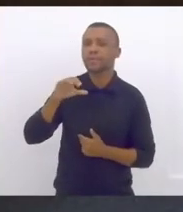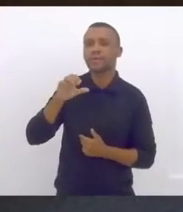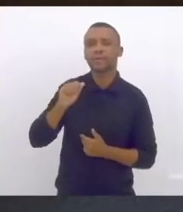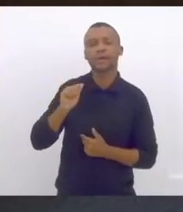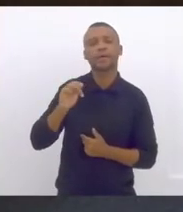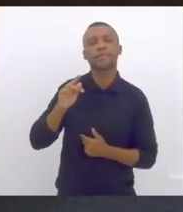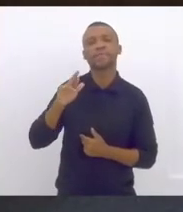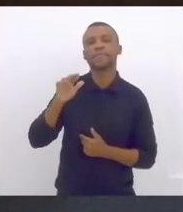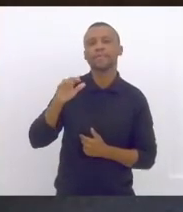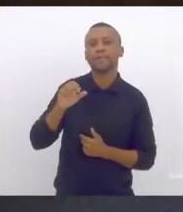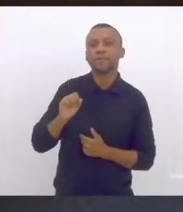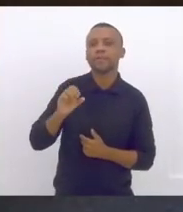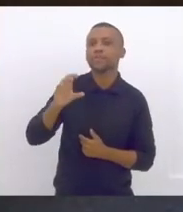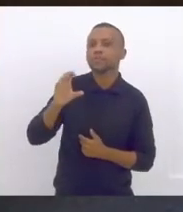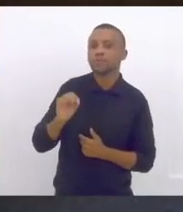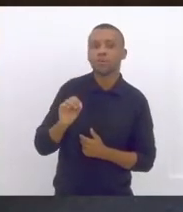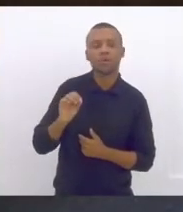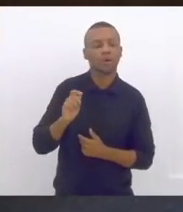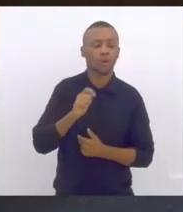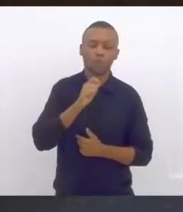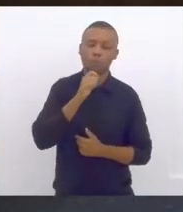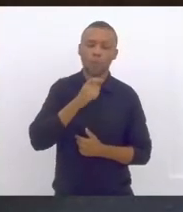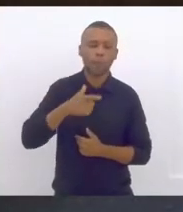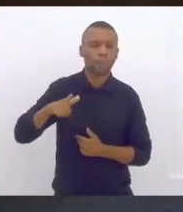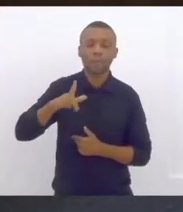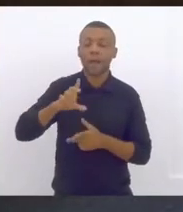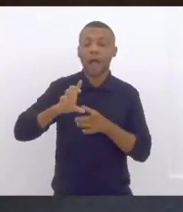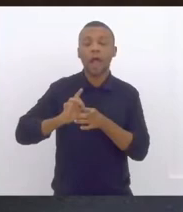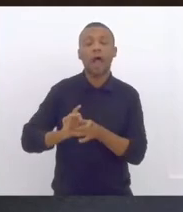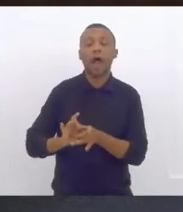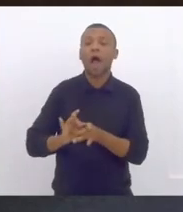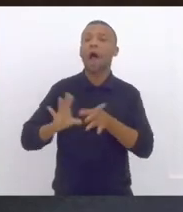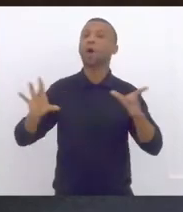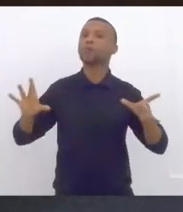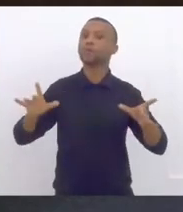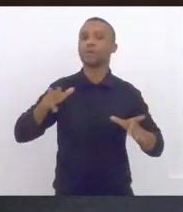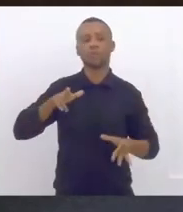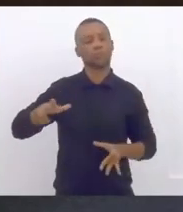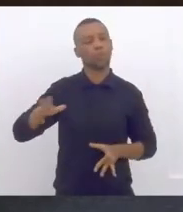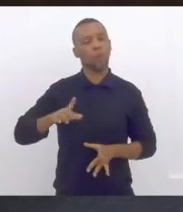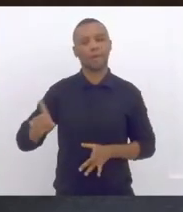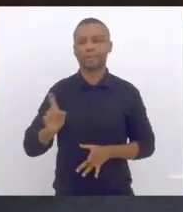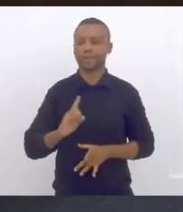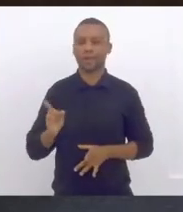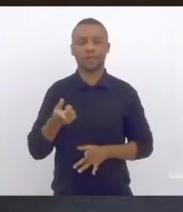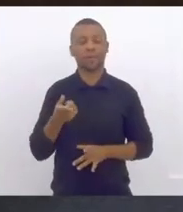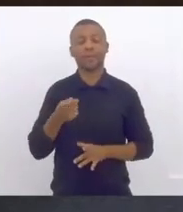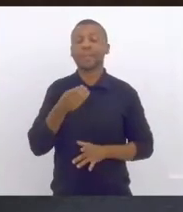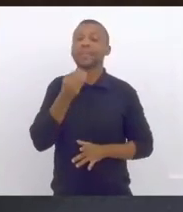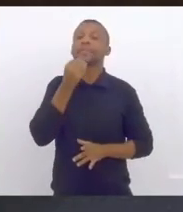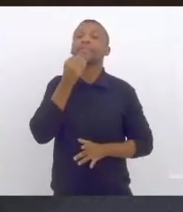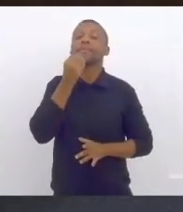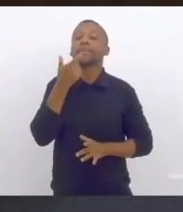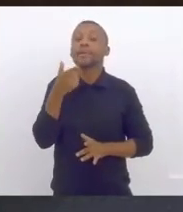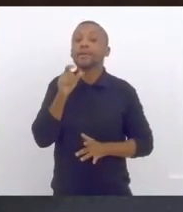não deveria nem ser autorizativo, deveria ser